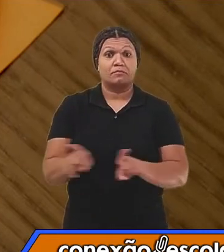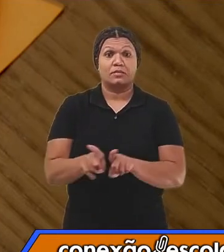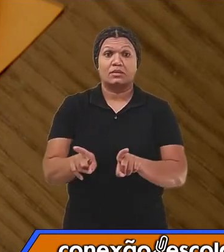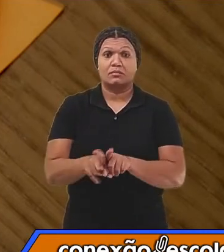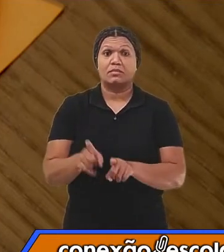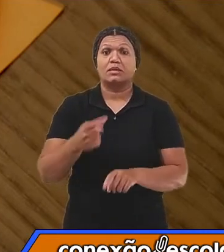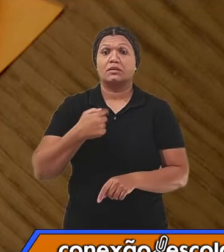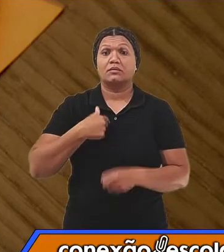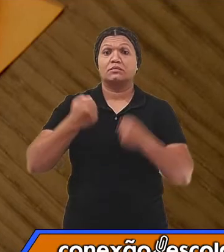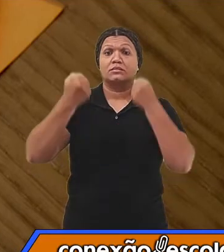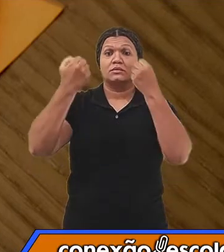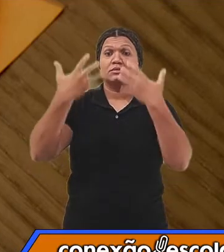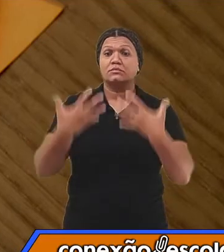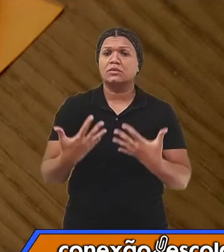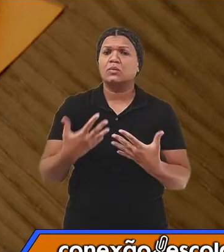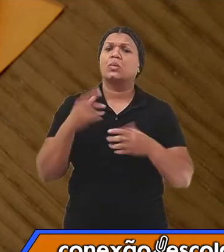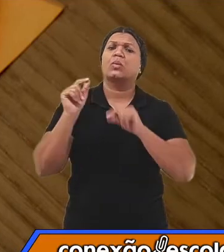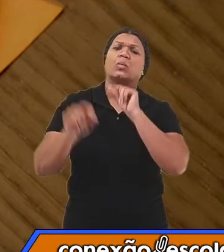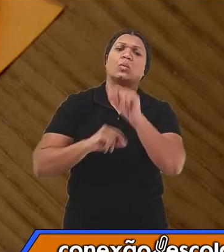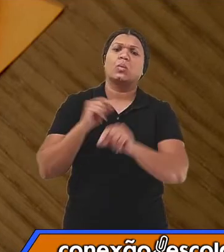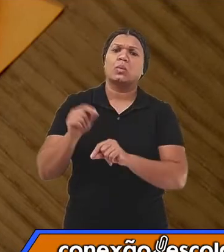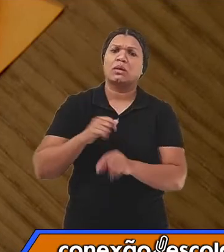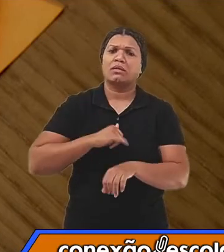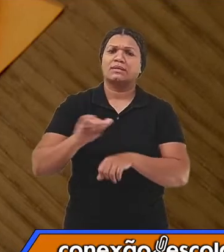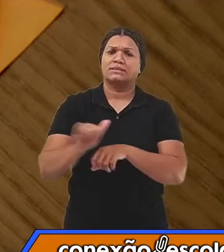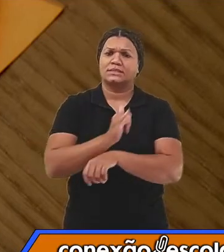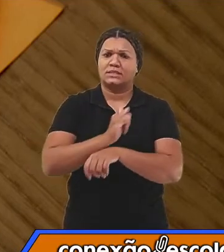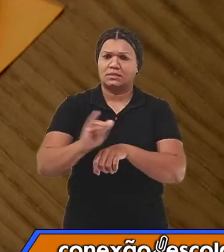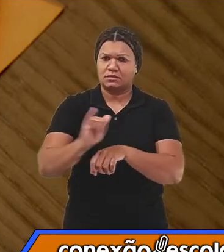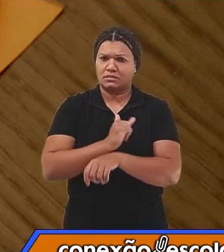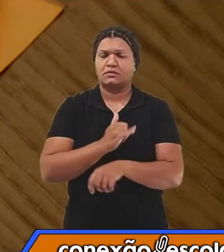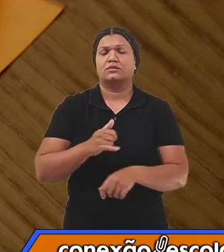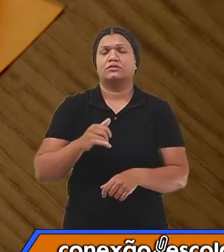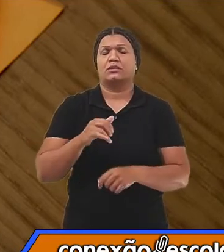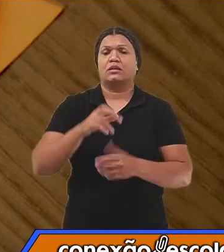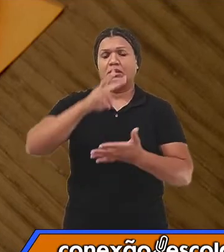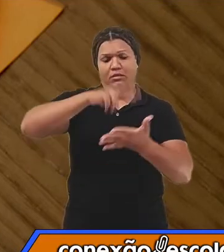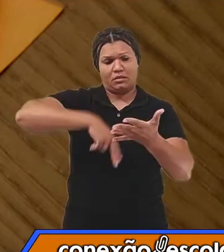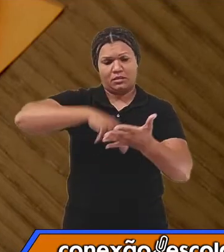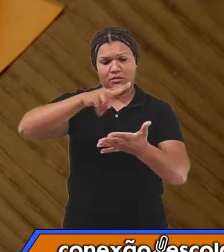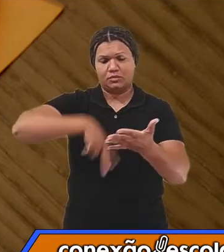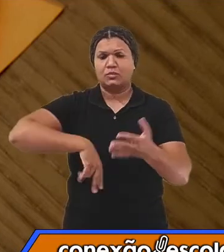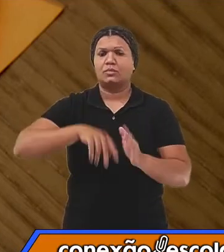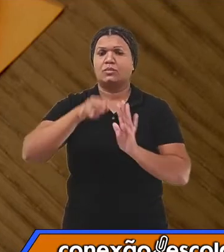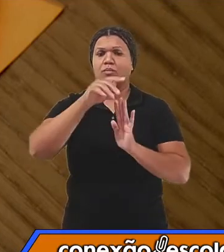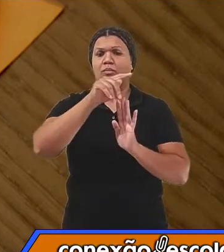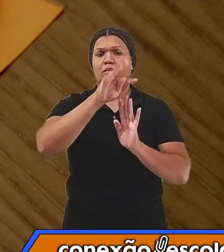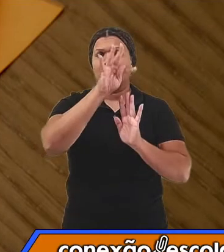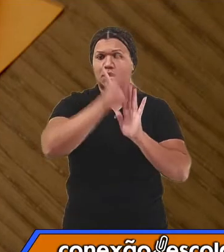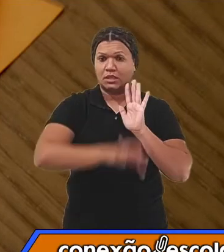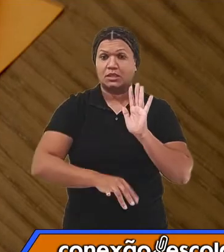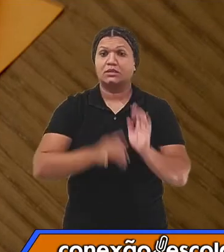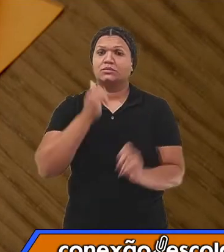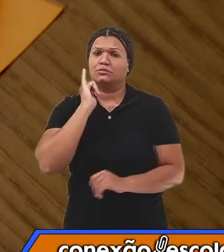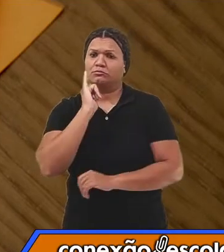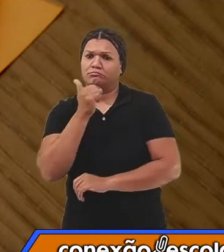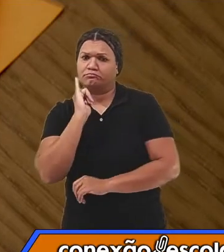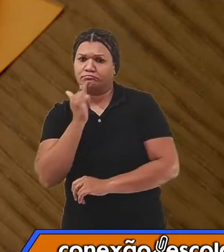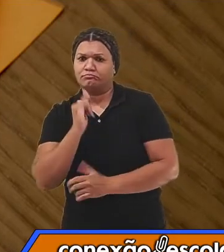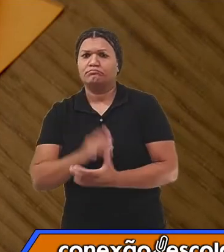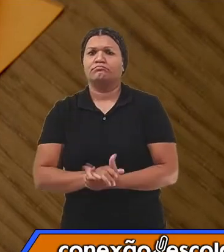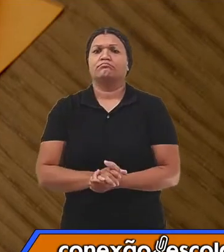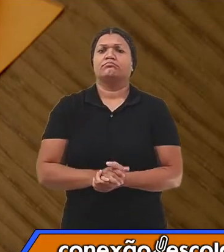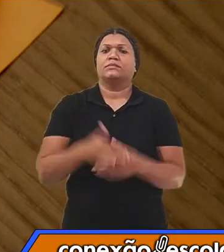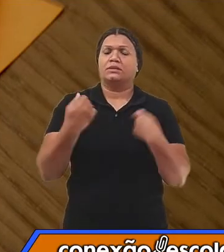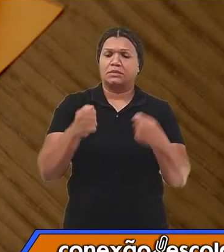Também a gente falou das estratégias de leitura do texto narrativo. A gente tem que analisar as